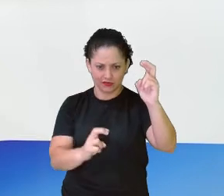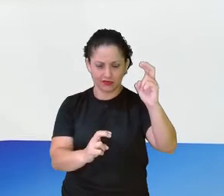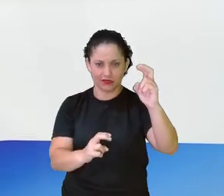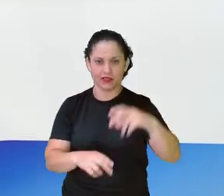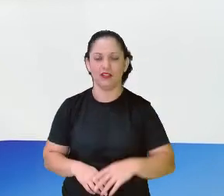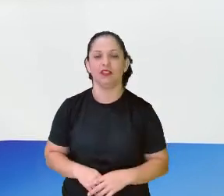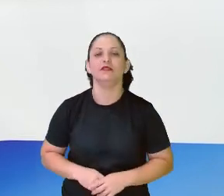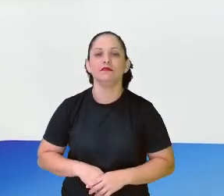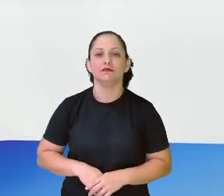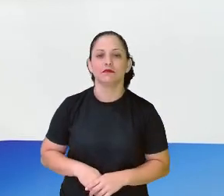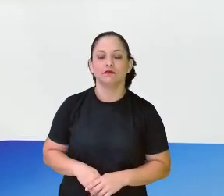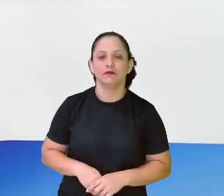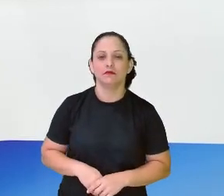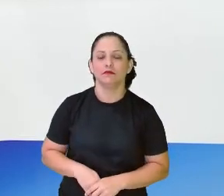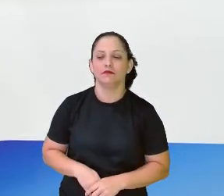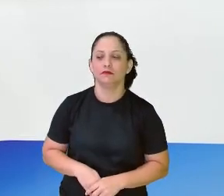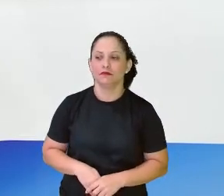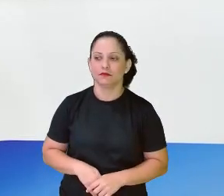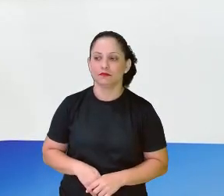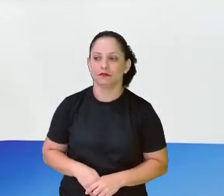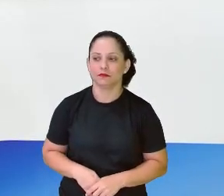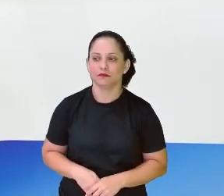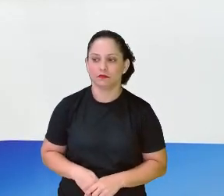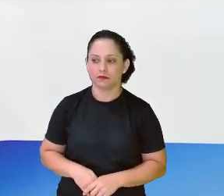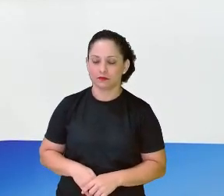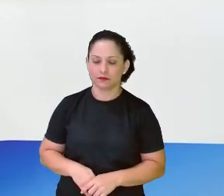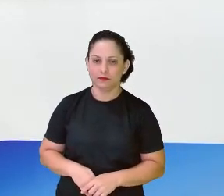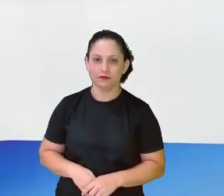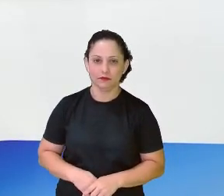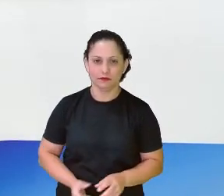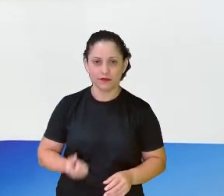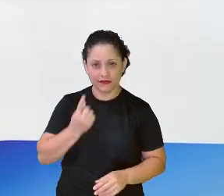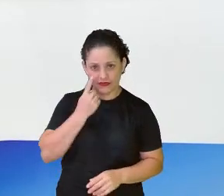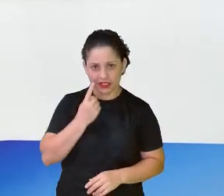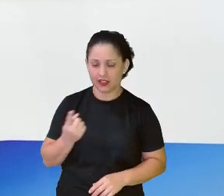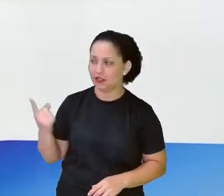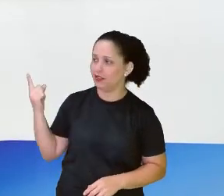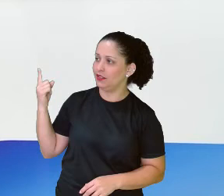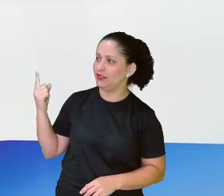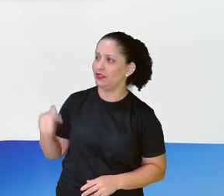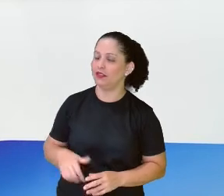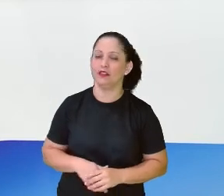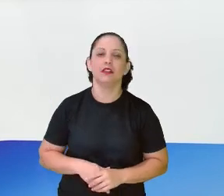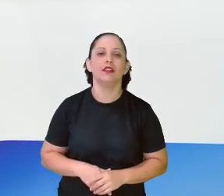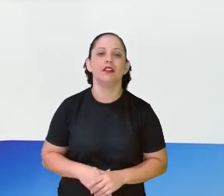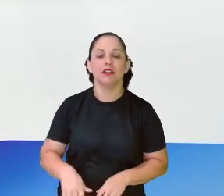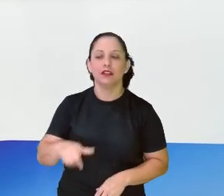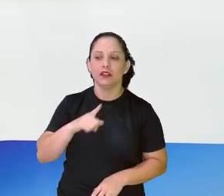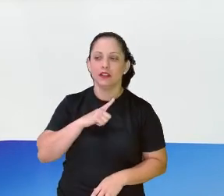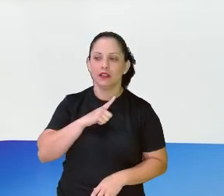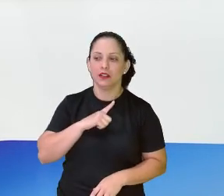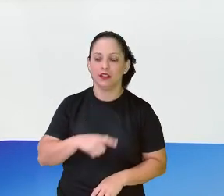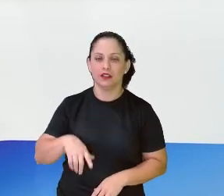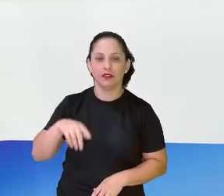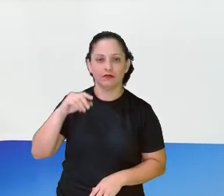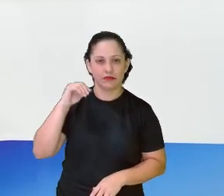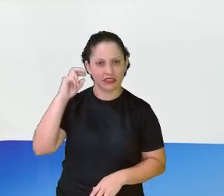1/3. Preste atenção. Não é 1/3 aqui? Ó, aqui vale 5,